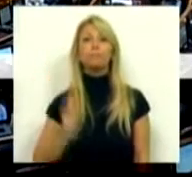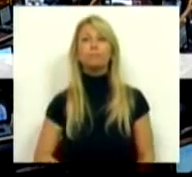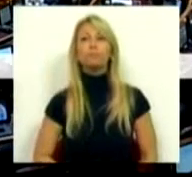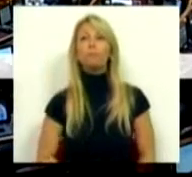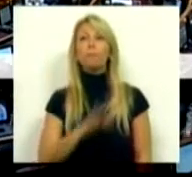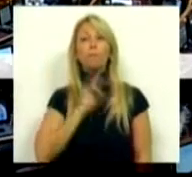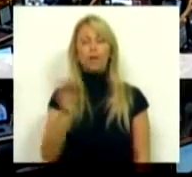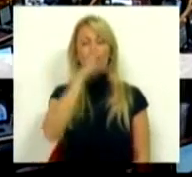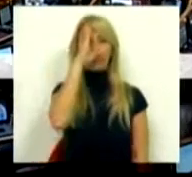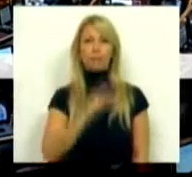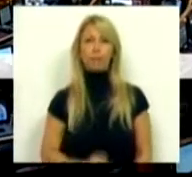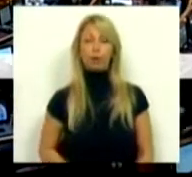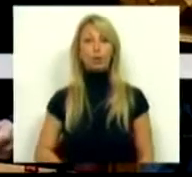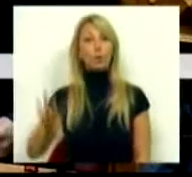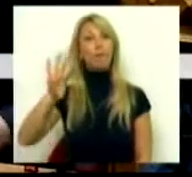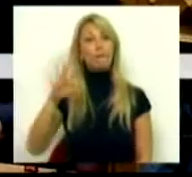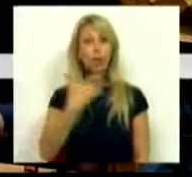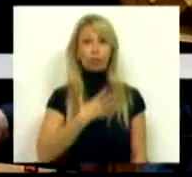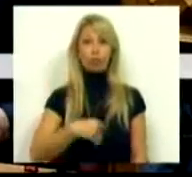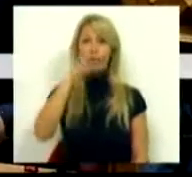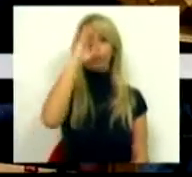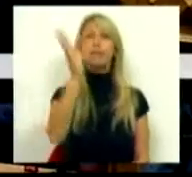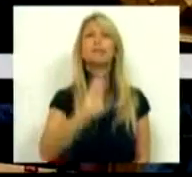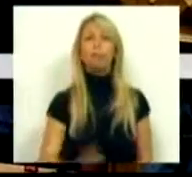Ah, pois é. Sr. Primeiro-Ministro, o país gostaria de saber,